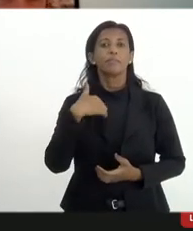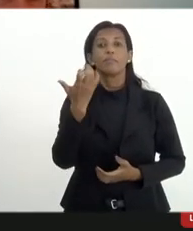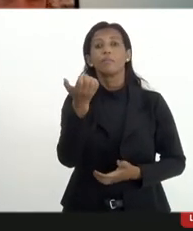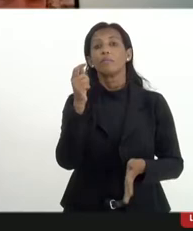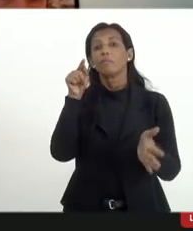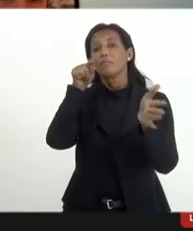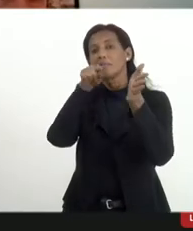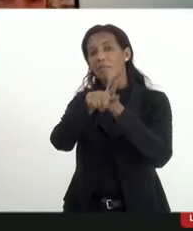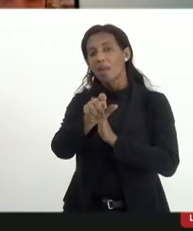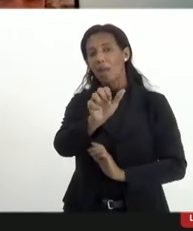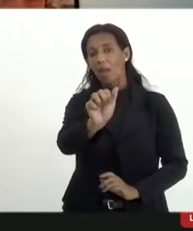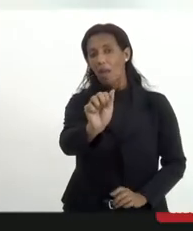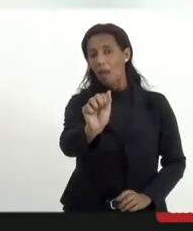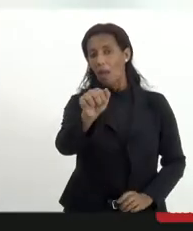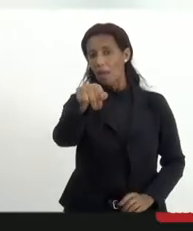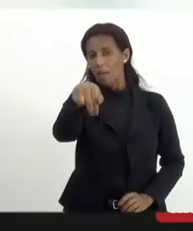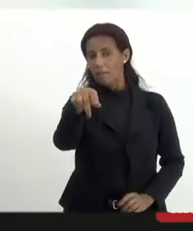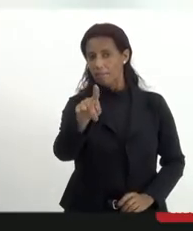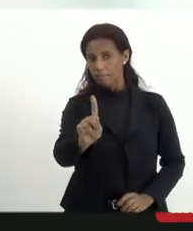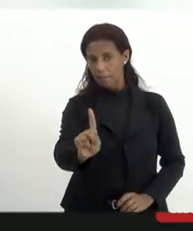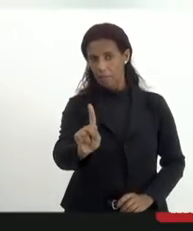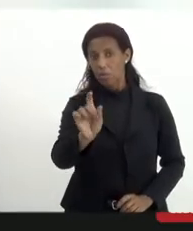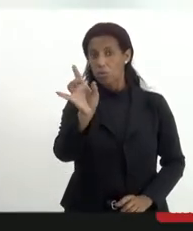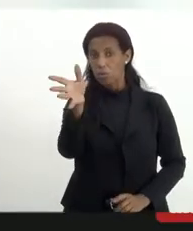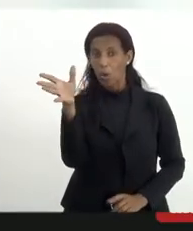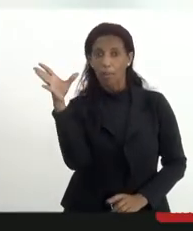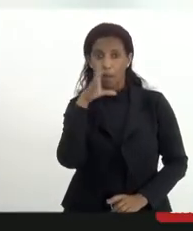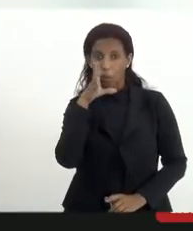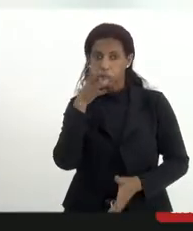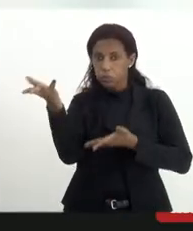ANP, só para agilizar.